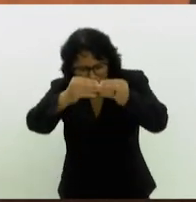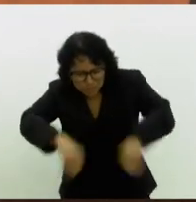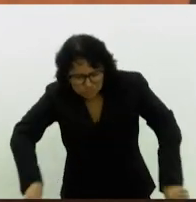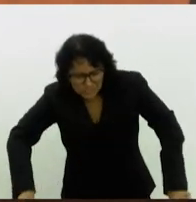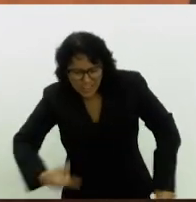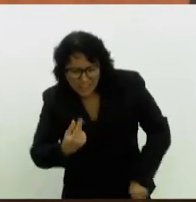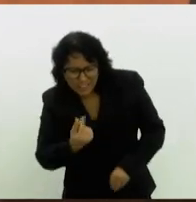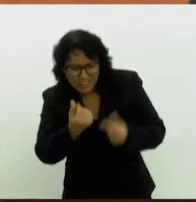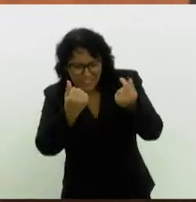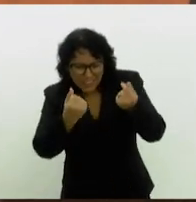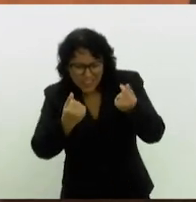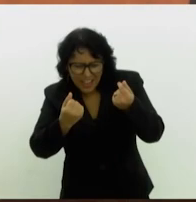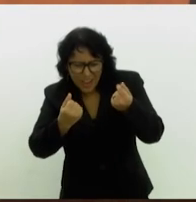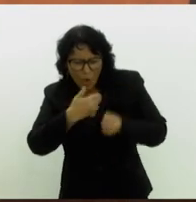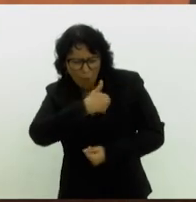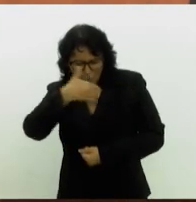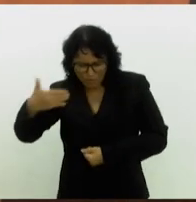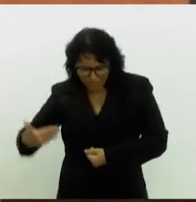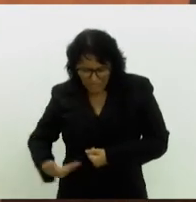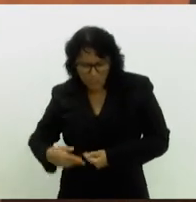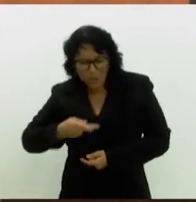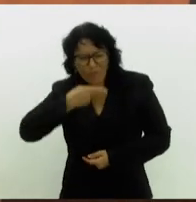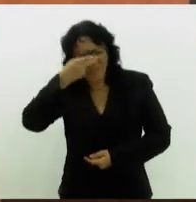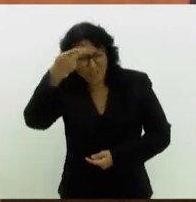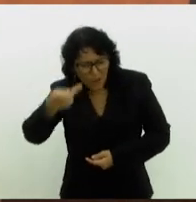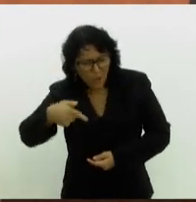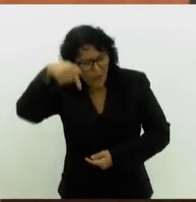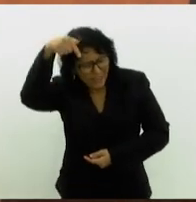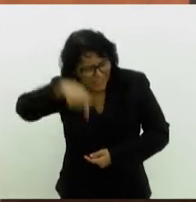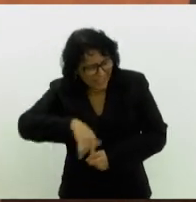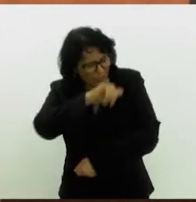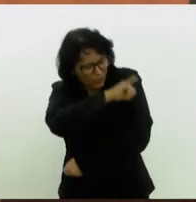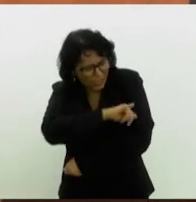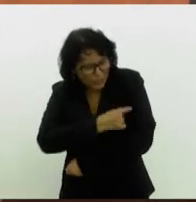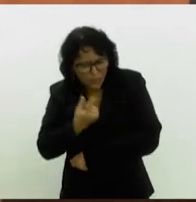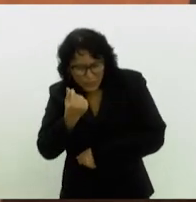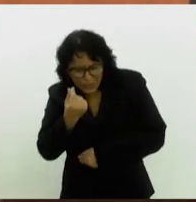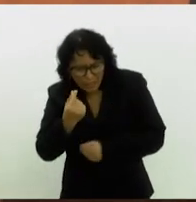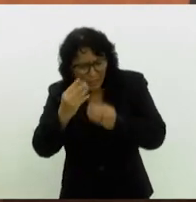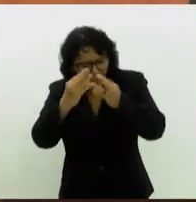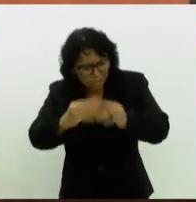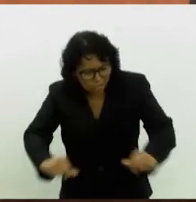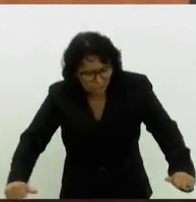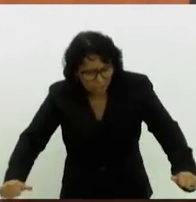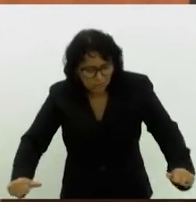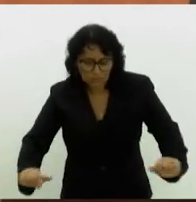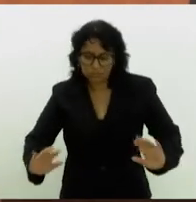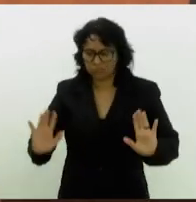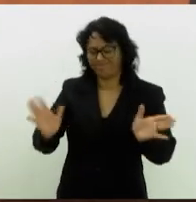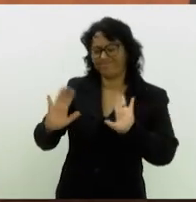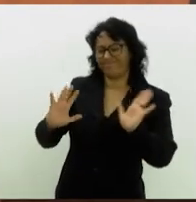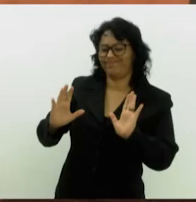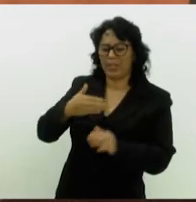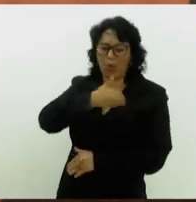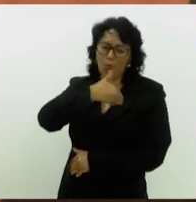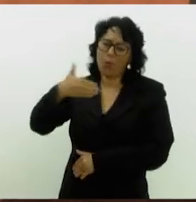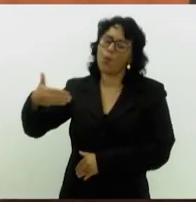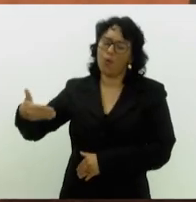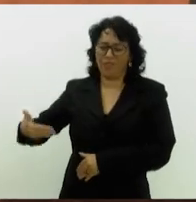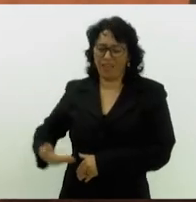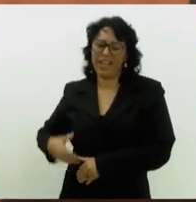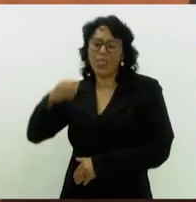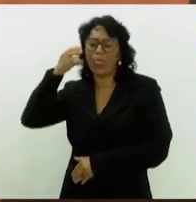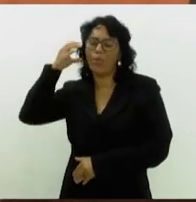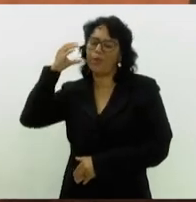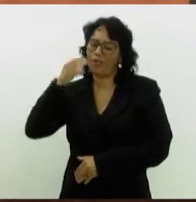decretou a calamidade financeira não então o governador tá dando calote não tá cumprindo a lei 9436 naquilo